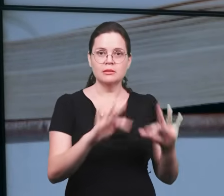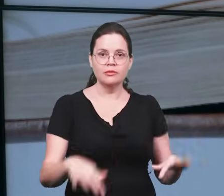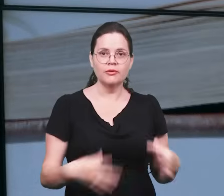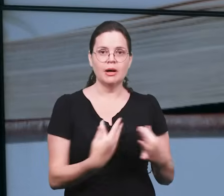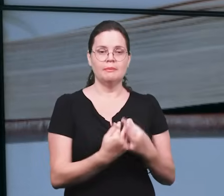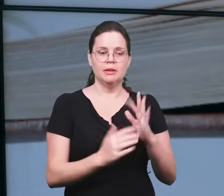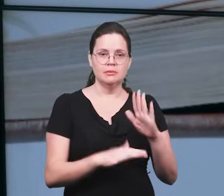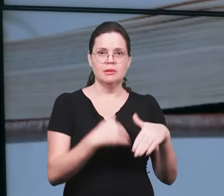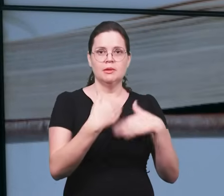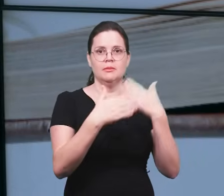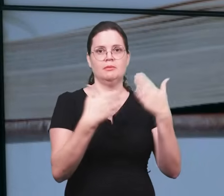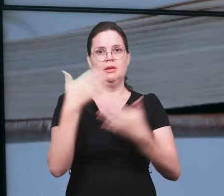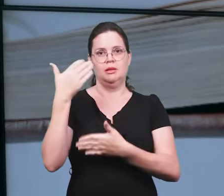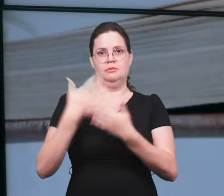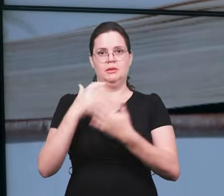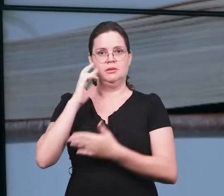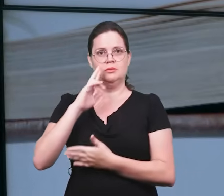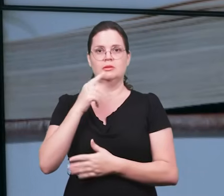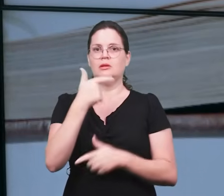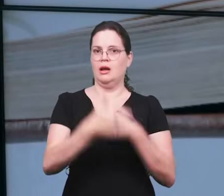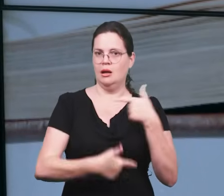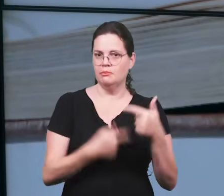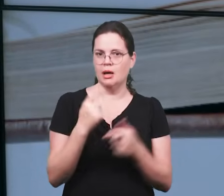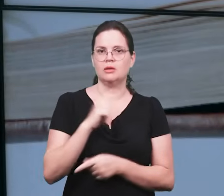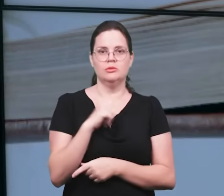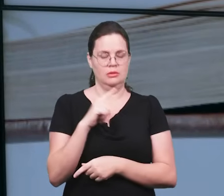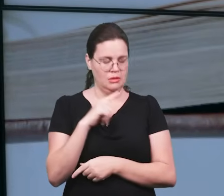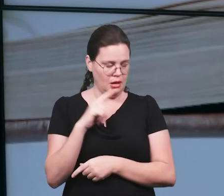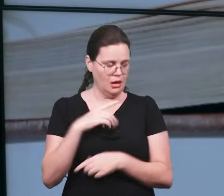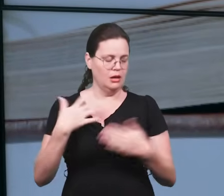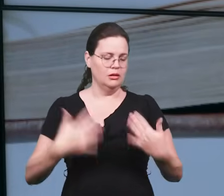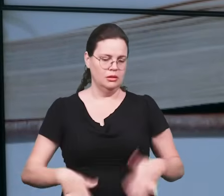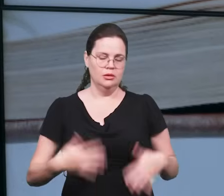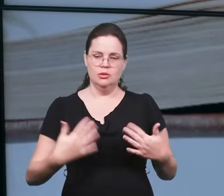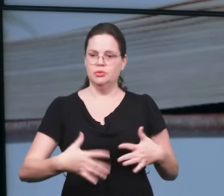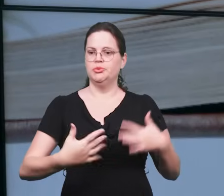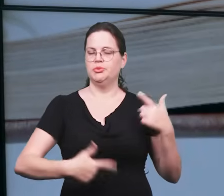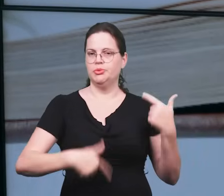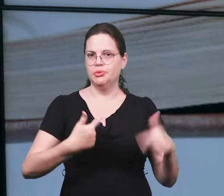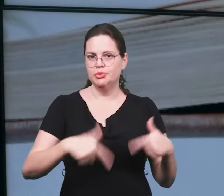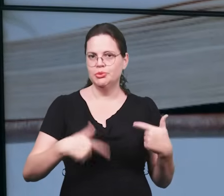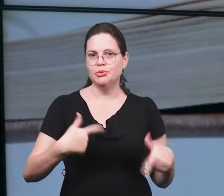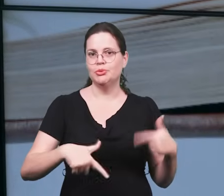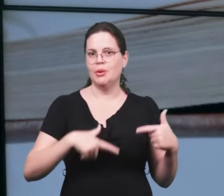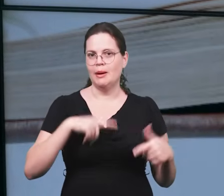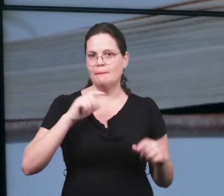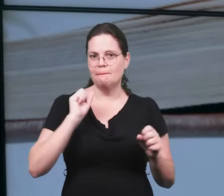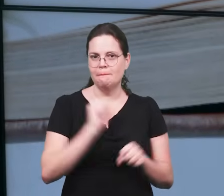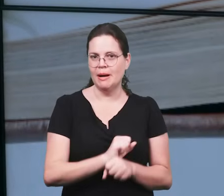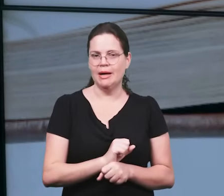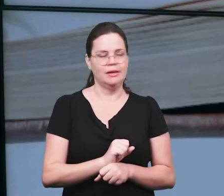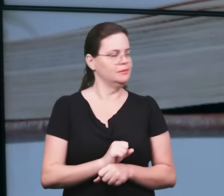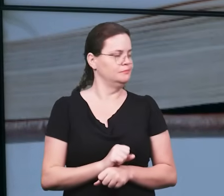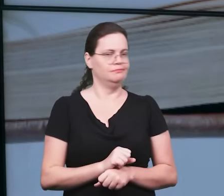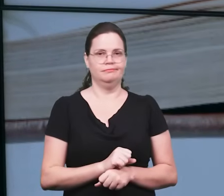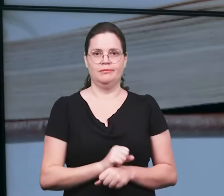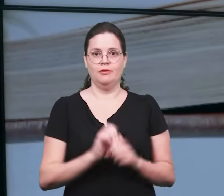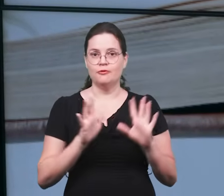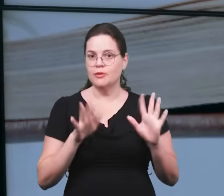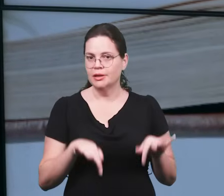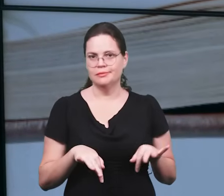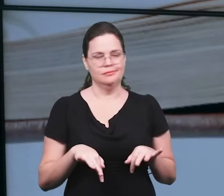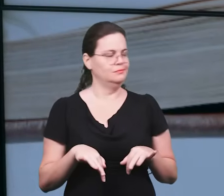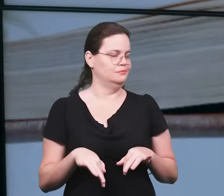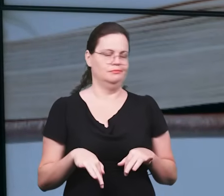presença do Senhor é um lugar de muito trabalho. E é um trabalho que não cessa, mas que tem muito fruto,